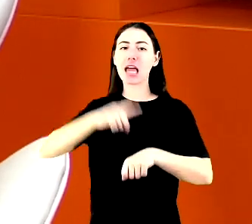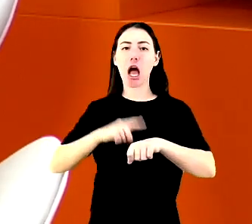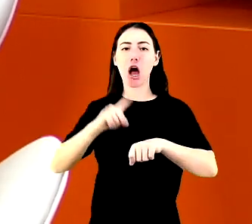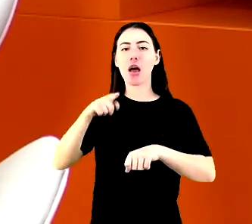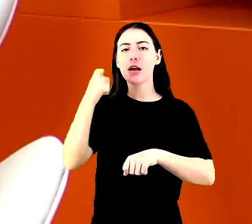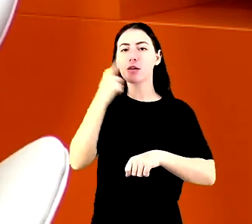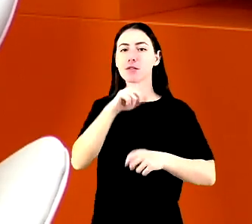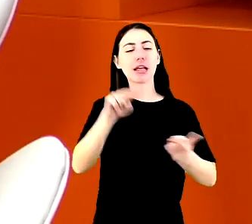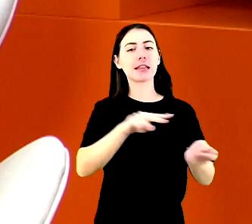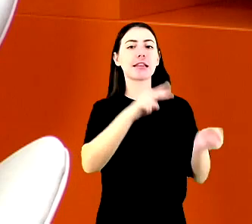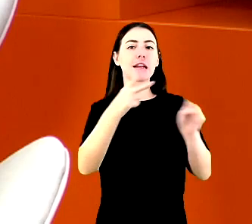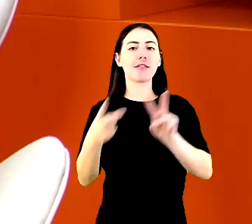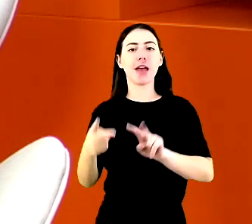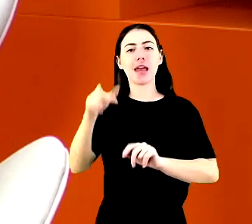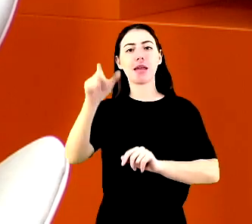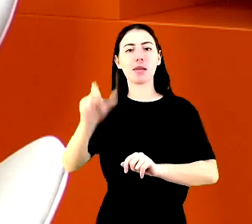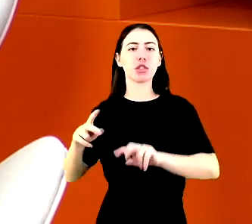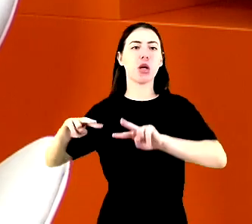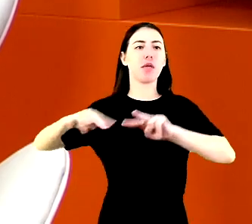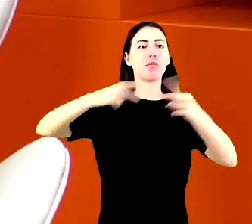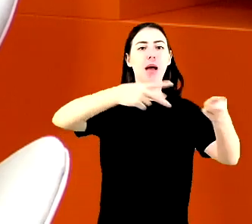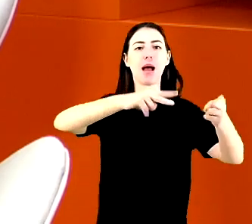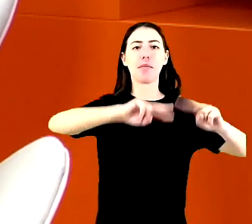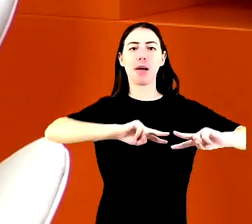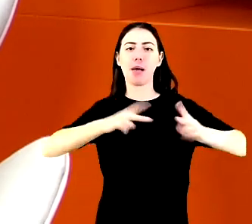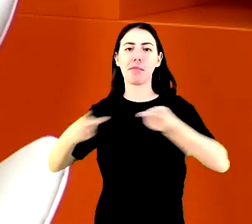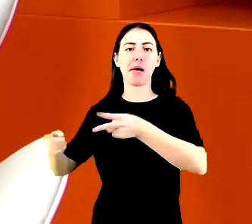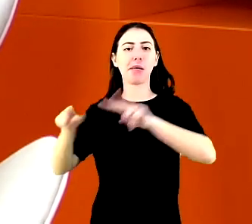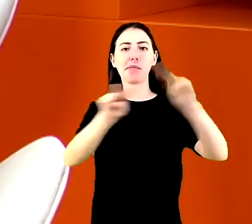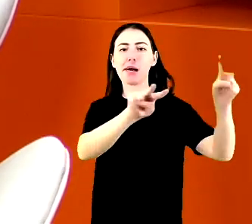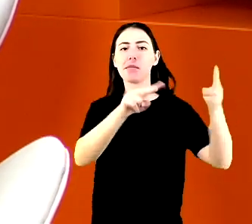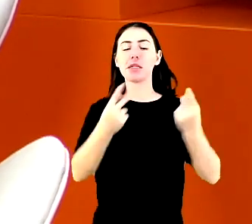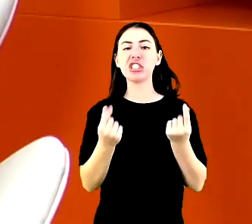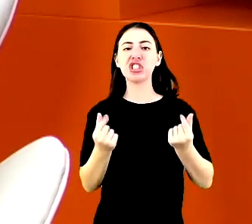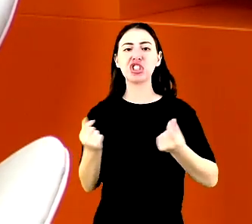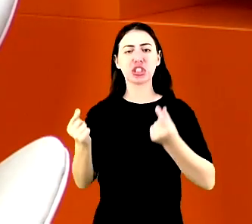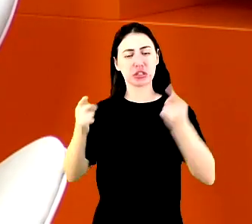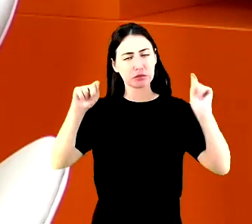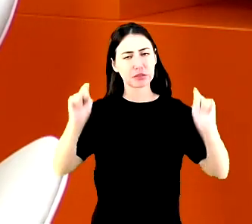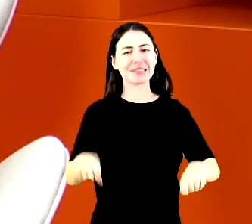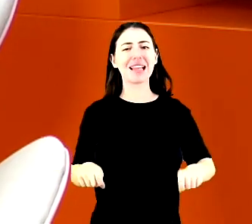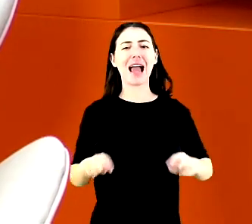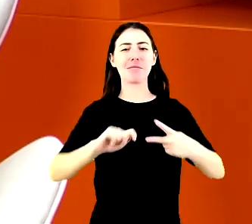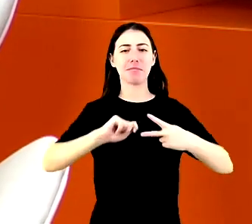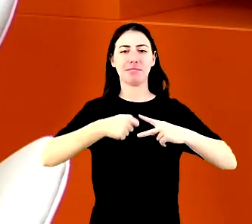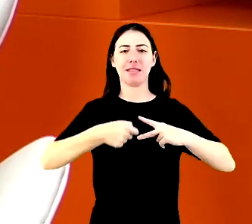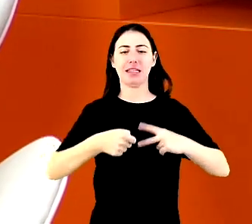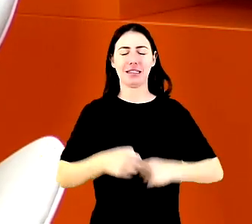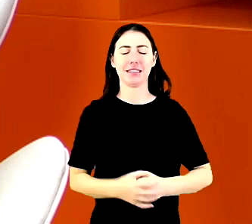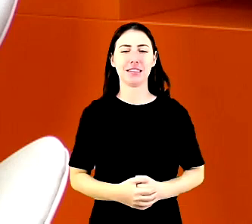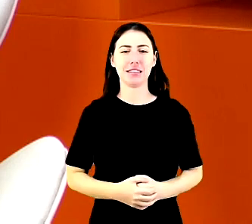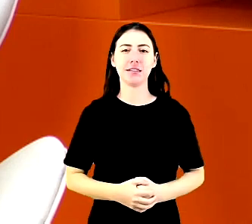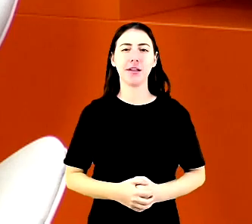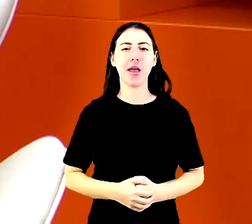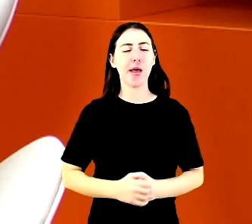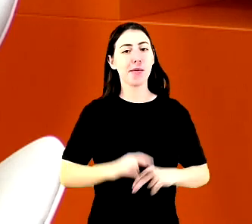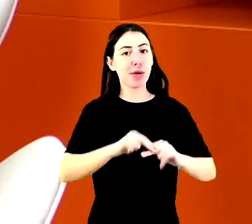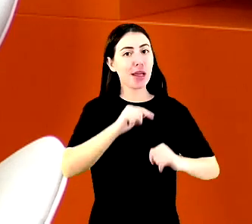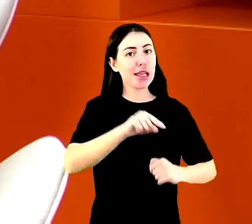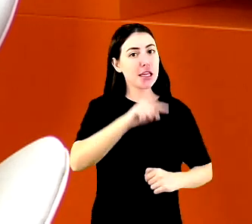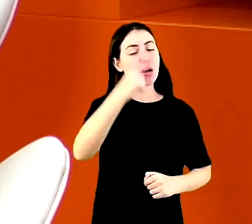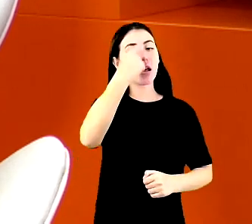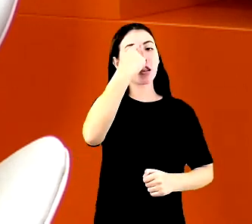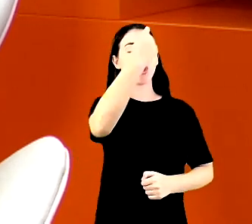qualquer pessoa? Consigo. Né? Então, isso já foi uma grande inovação. Isso trouxe, obviamente, aí uma